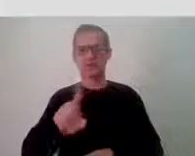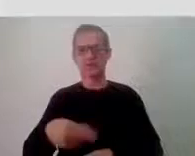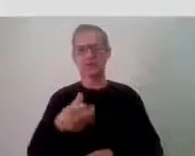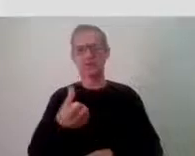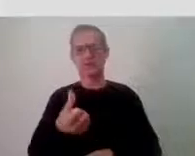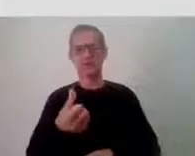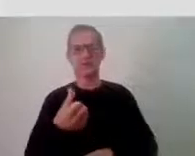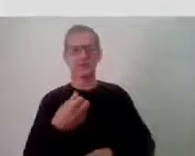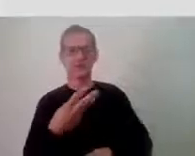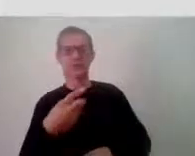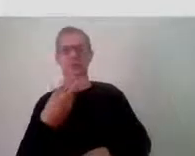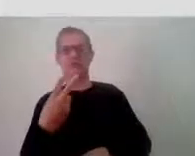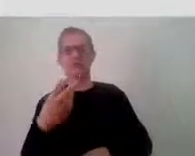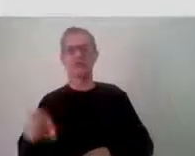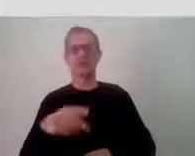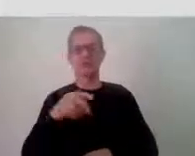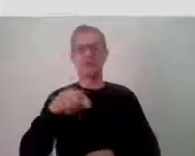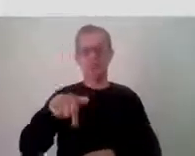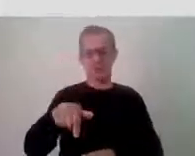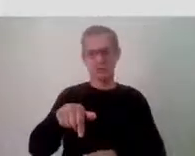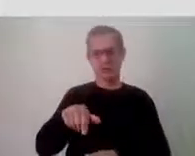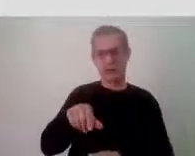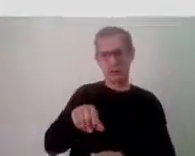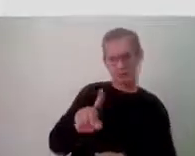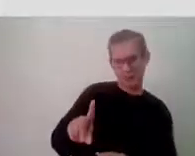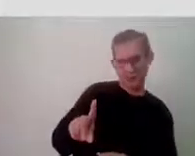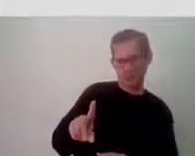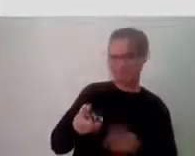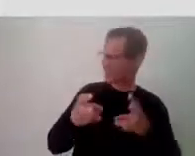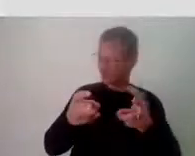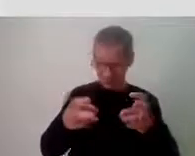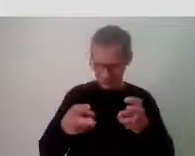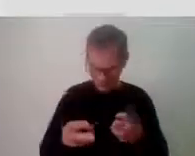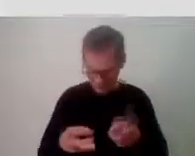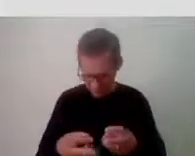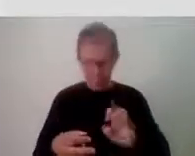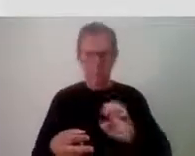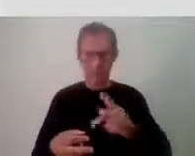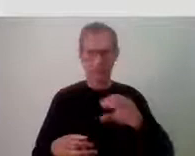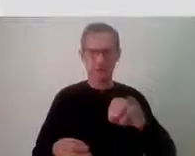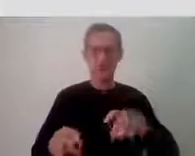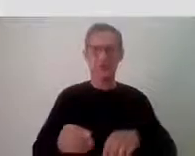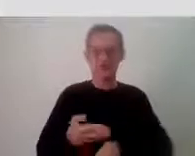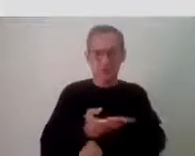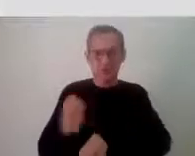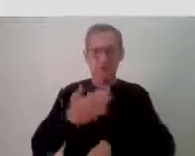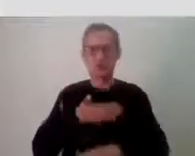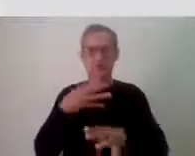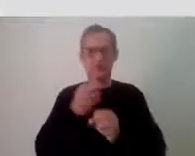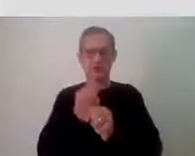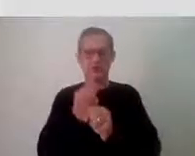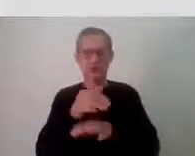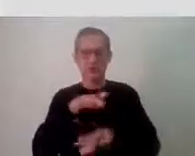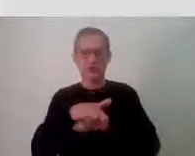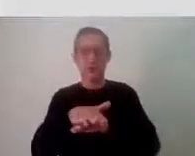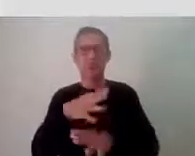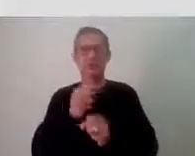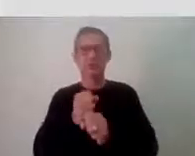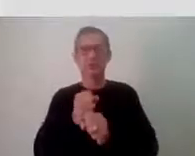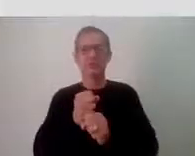2,63 e 2,71. Quase não dá para perceber espacinhos em branco aqui na minha soma inferior e na minha